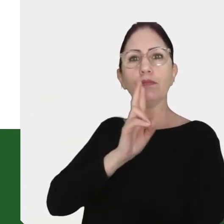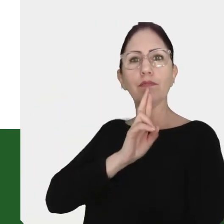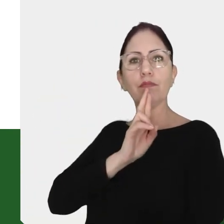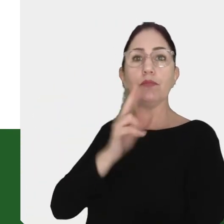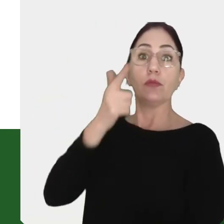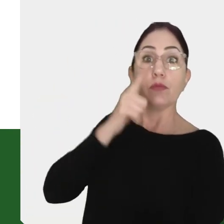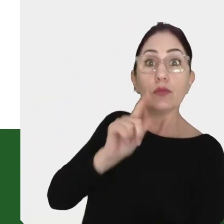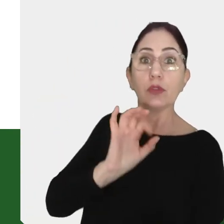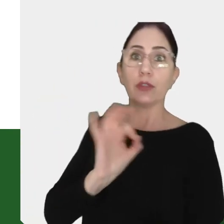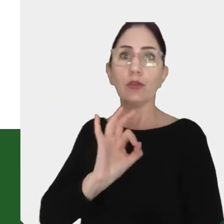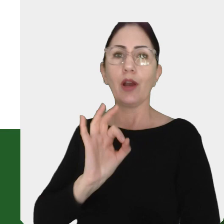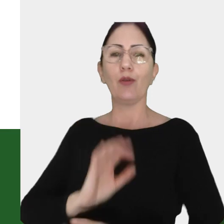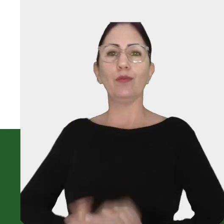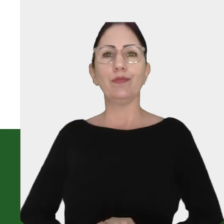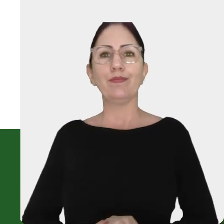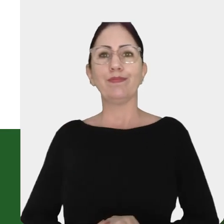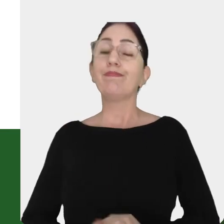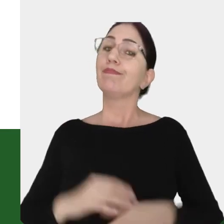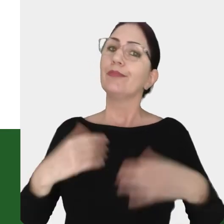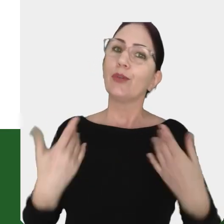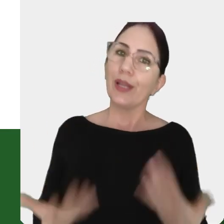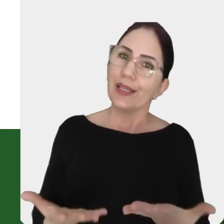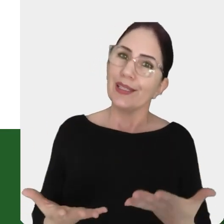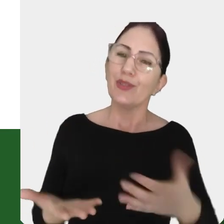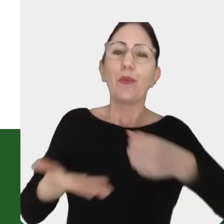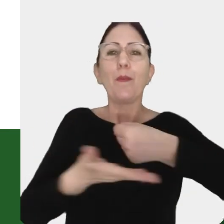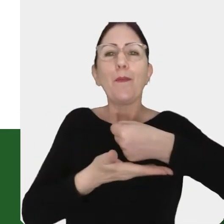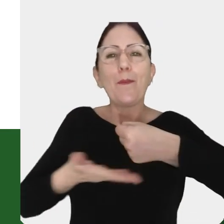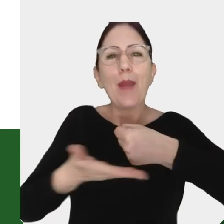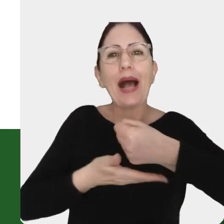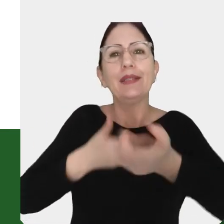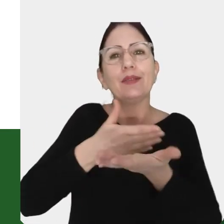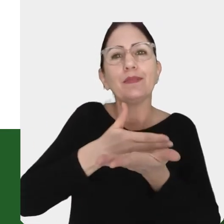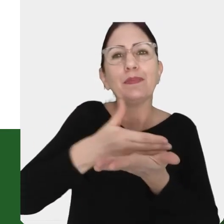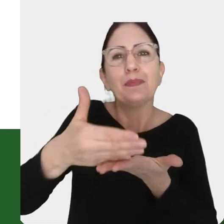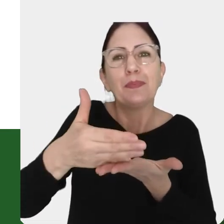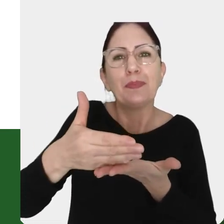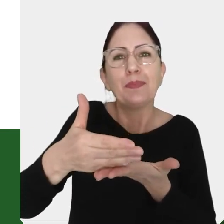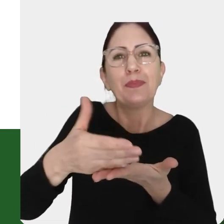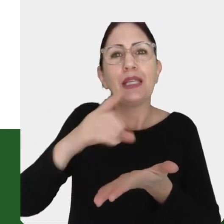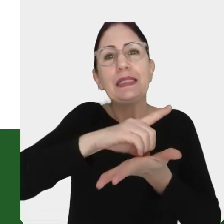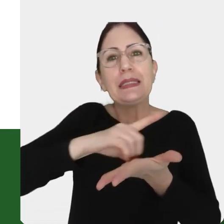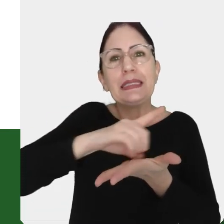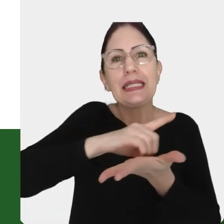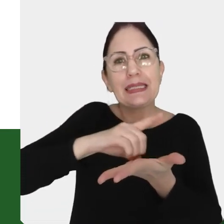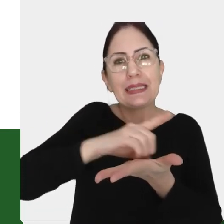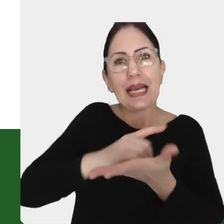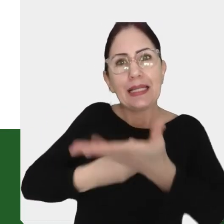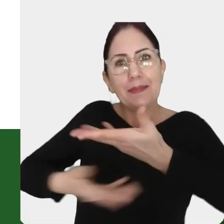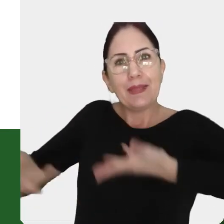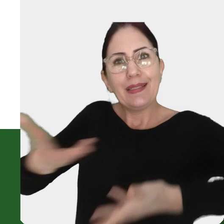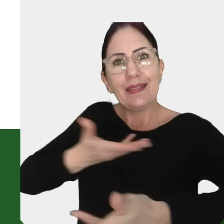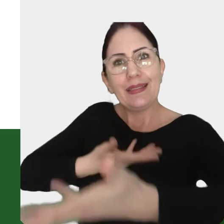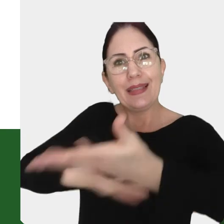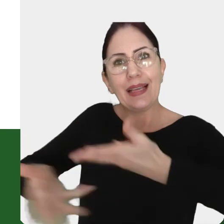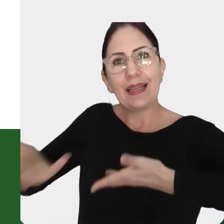Então é isso, pessoal. Esse é algo básico, inicial, sobre o design de interação,